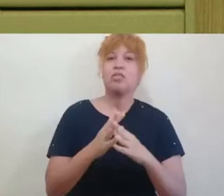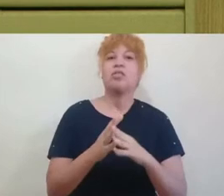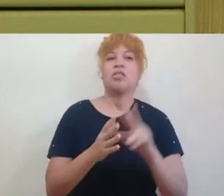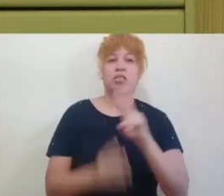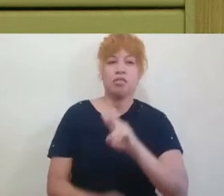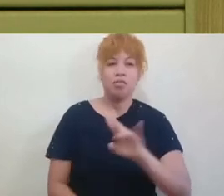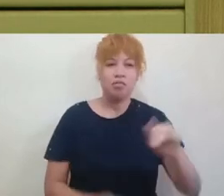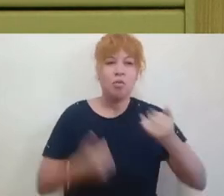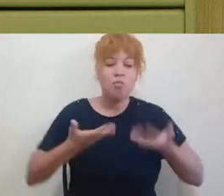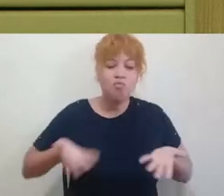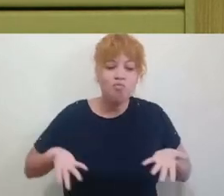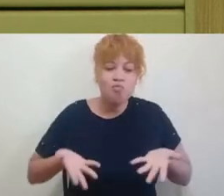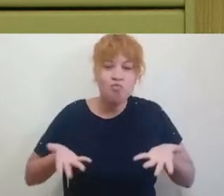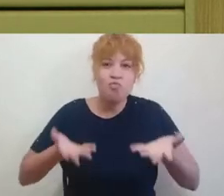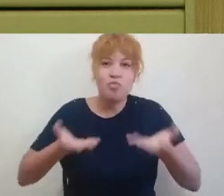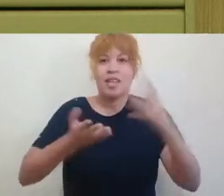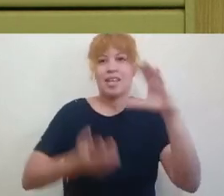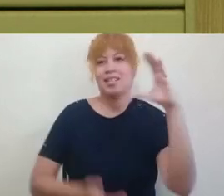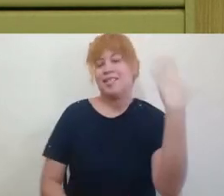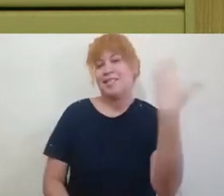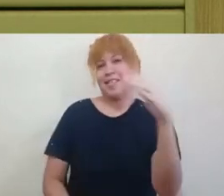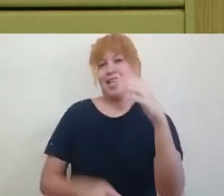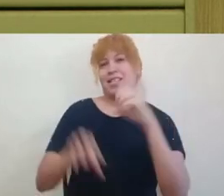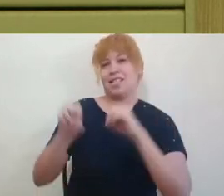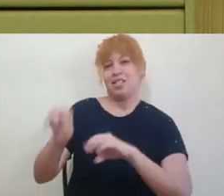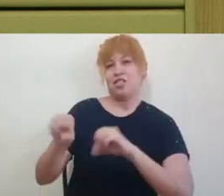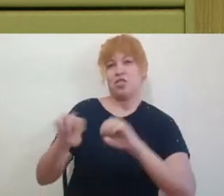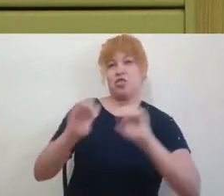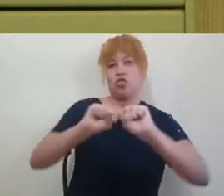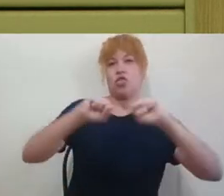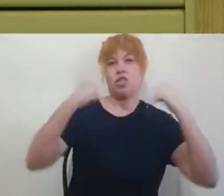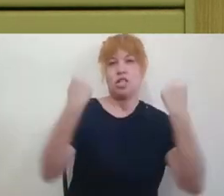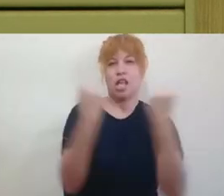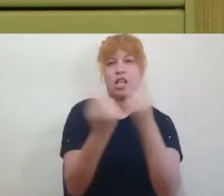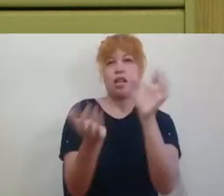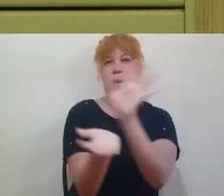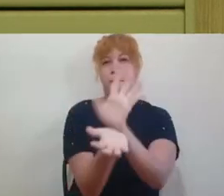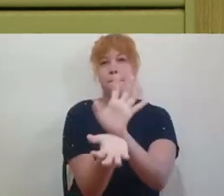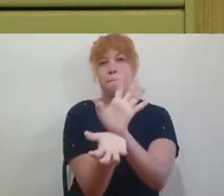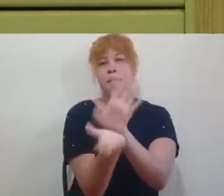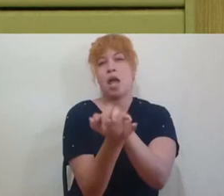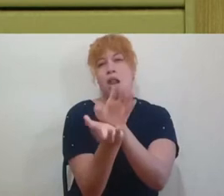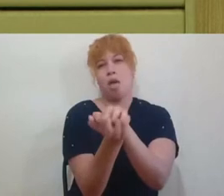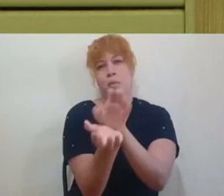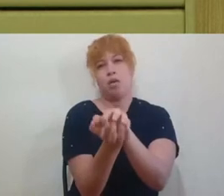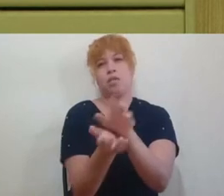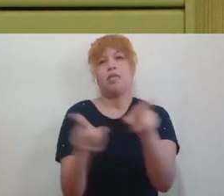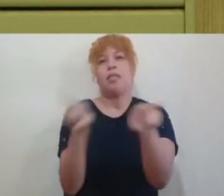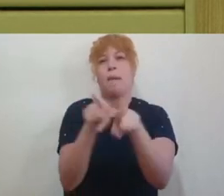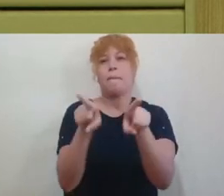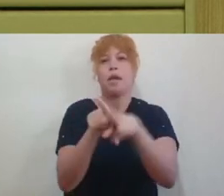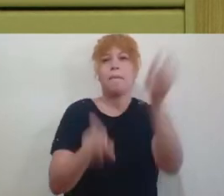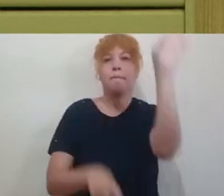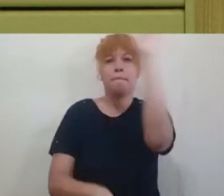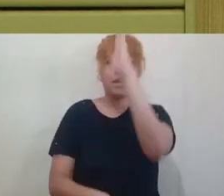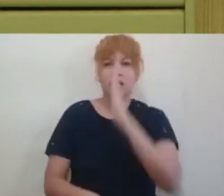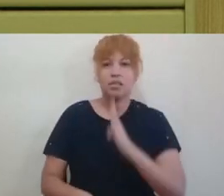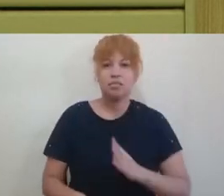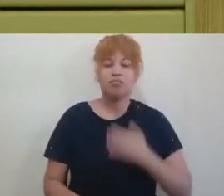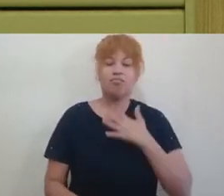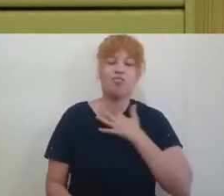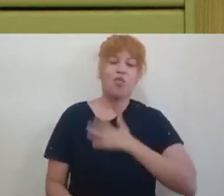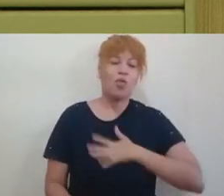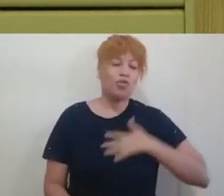administrativos, docentes, os coordenadores e coordenadoras de curso que caminharam junto com vocês